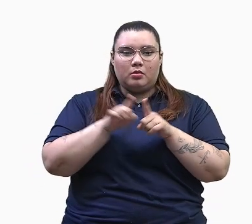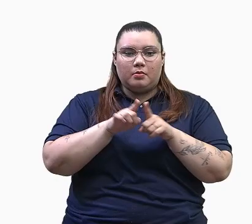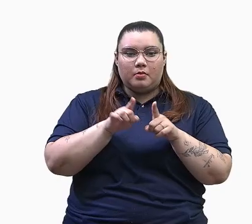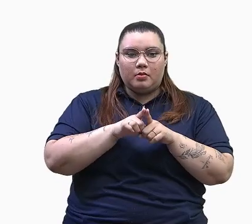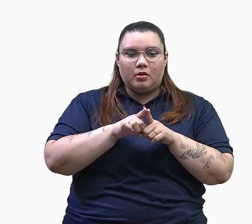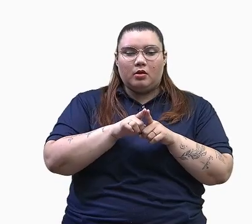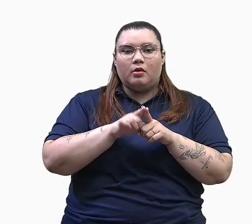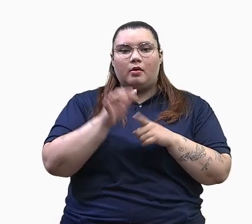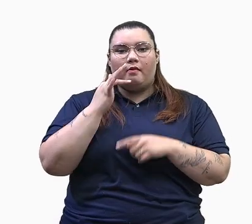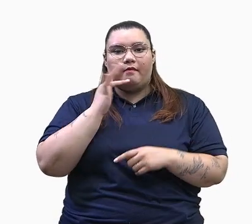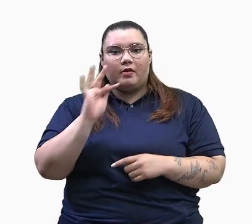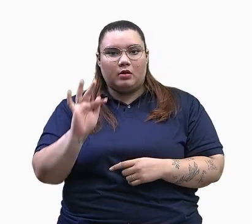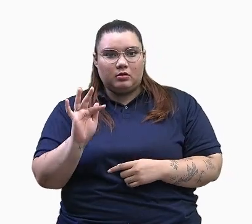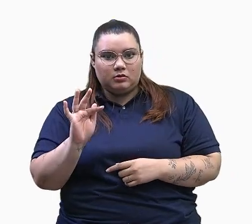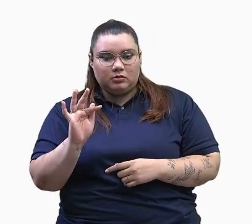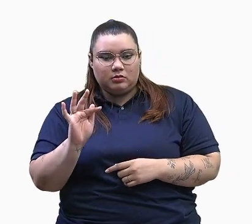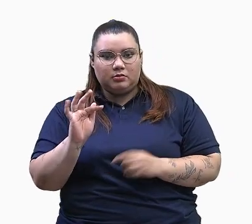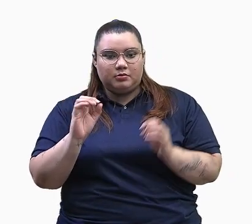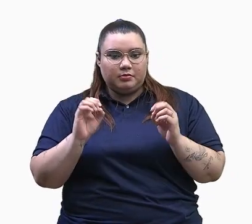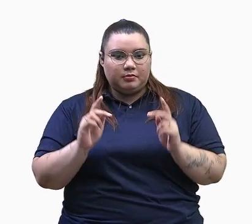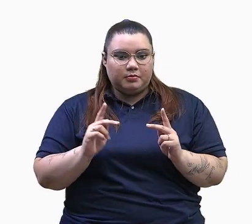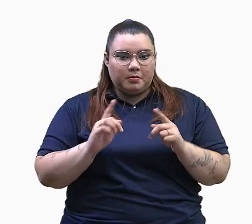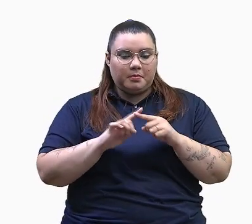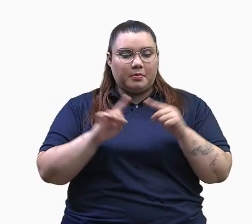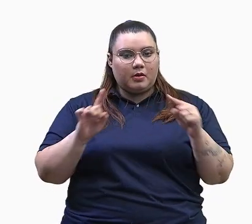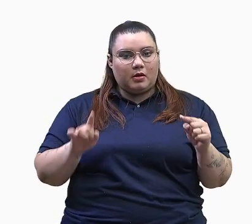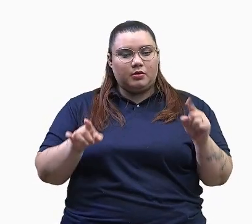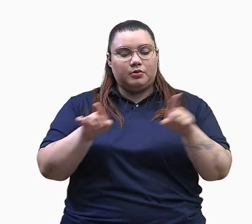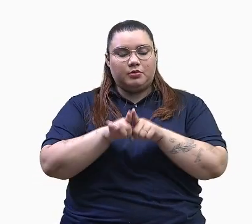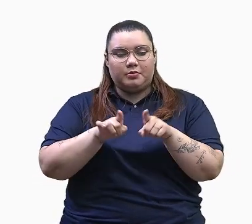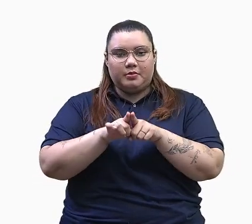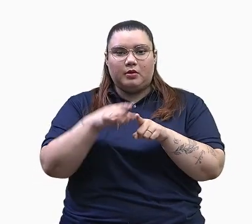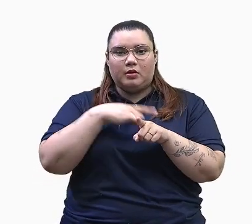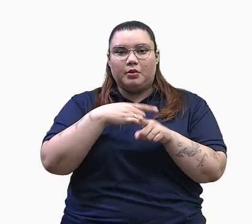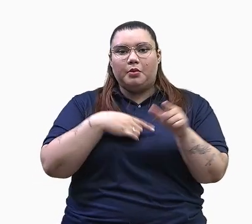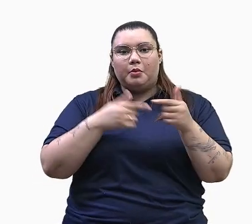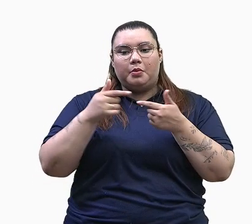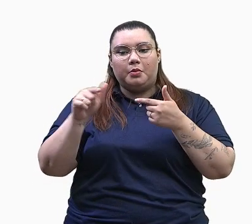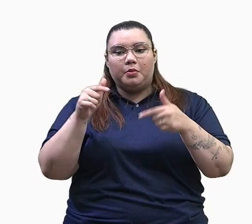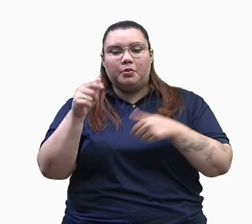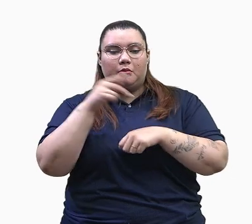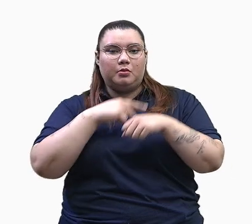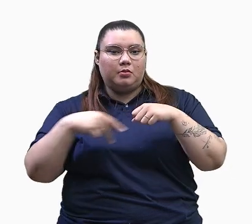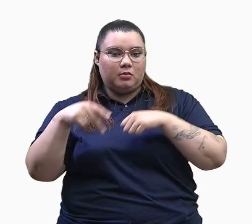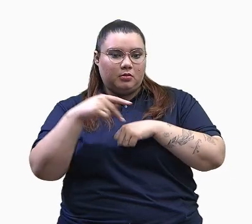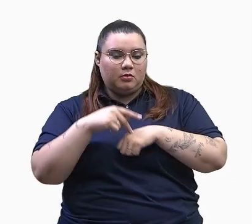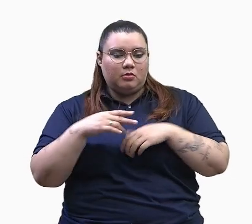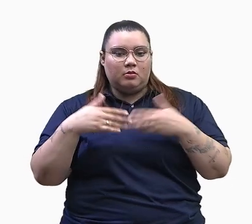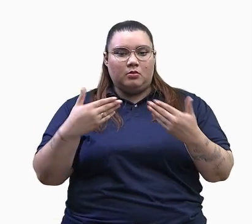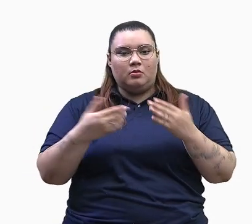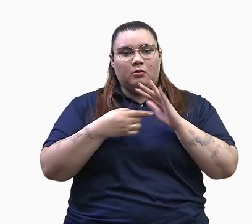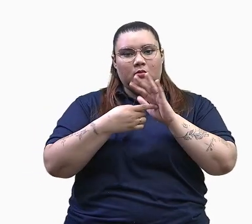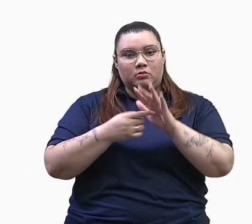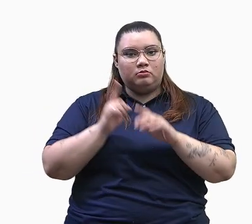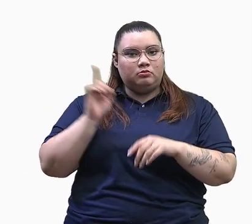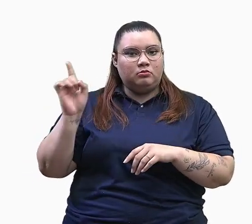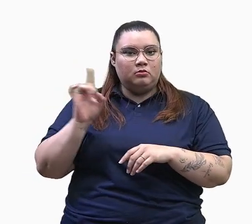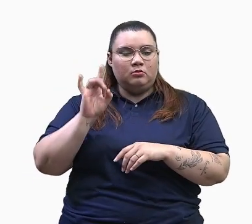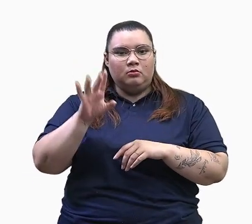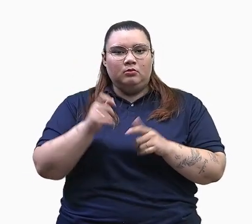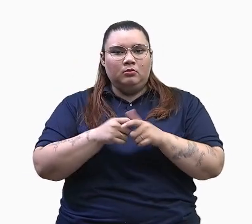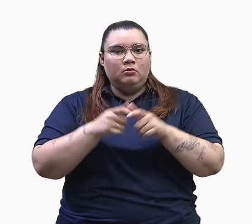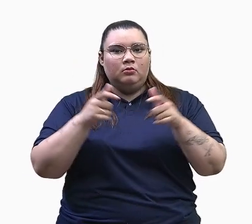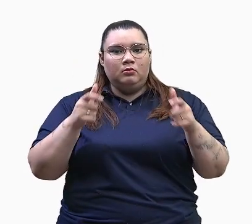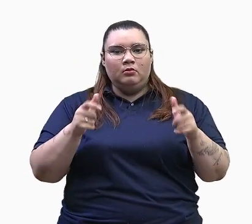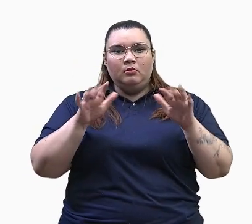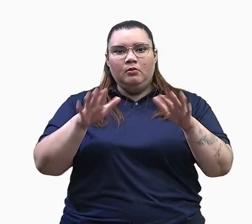destaque para a França. Mas nós temos também outros países, tá bom? Aí nós destacamos os maiores produtores.